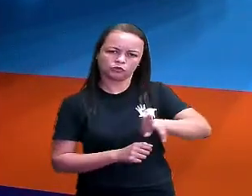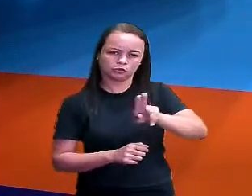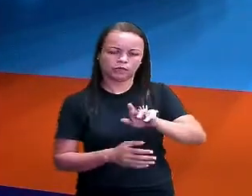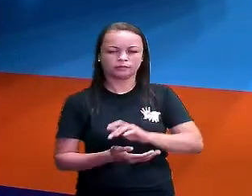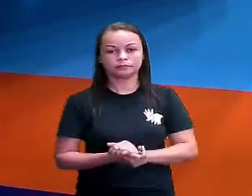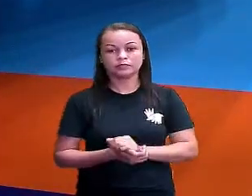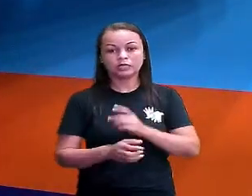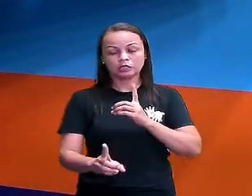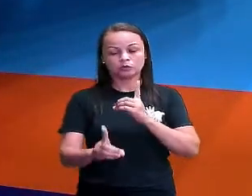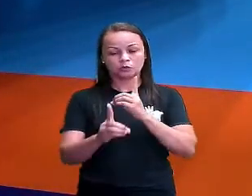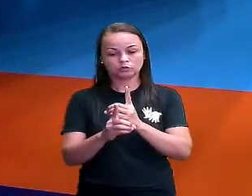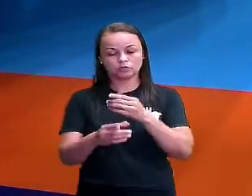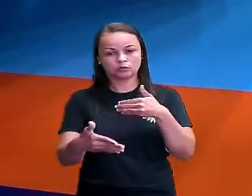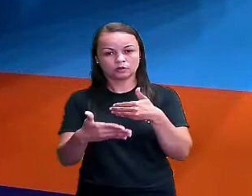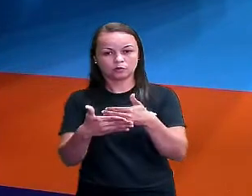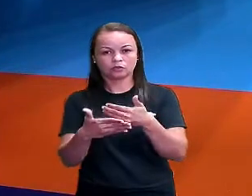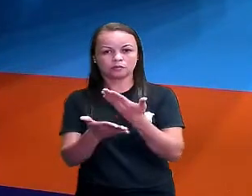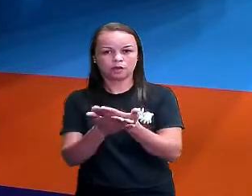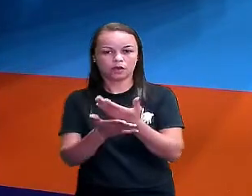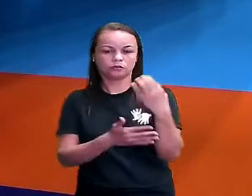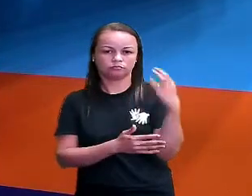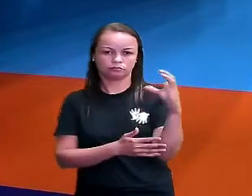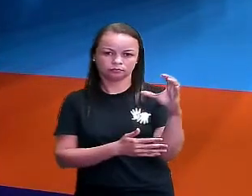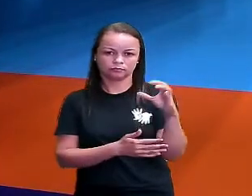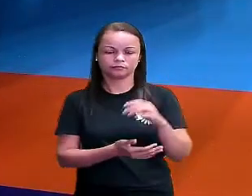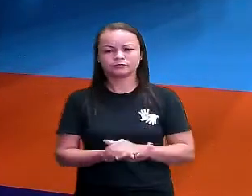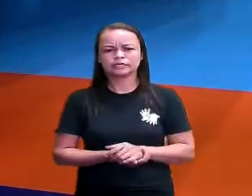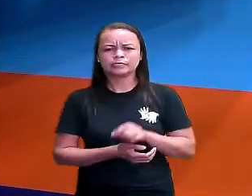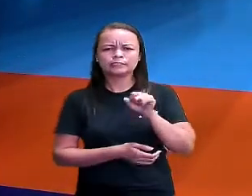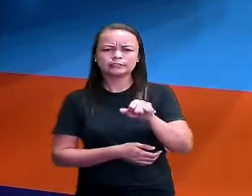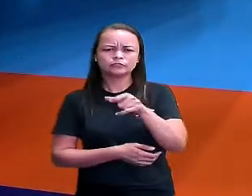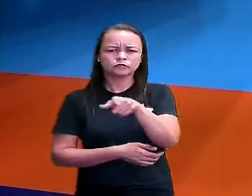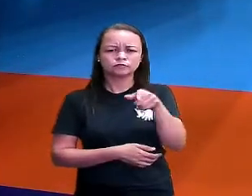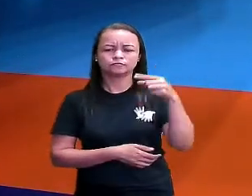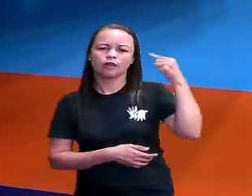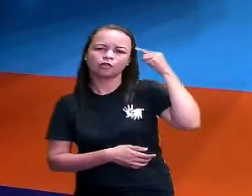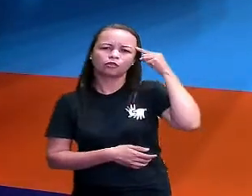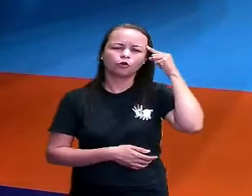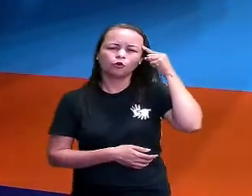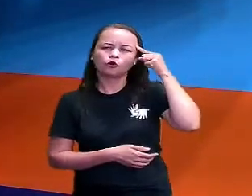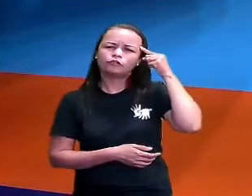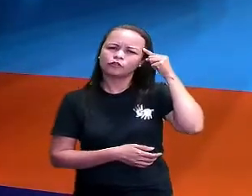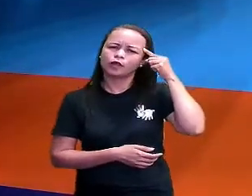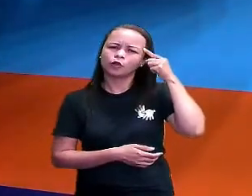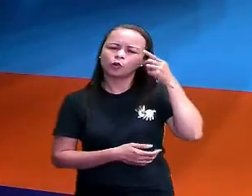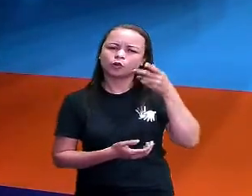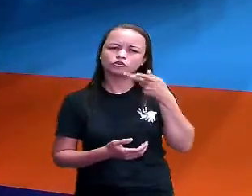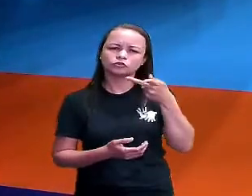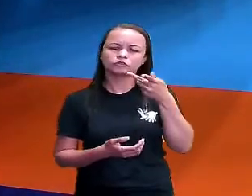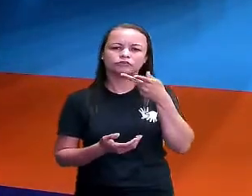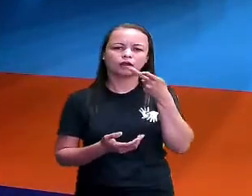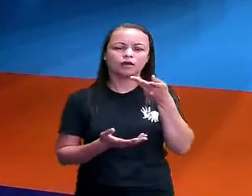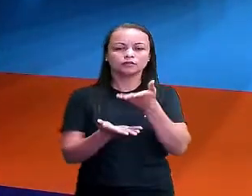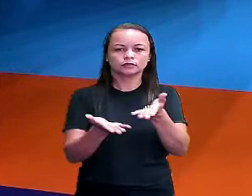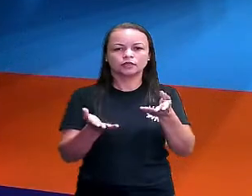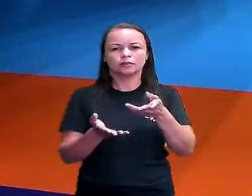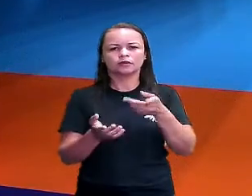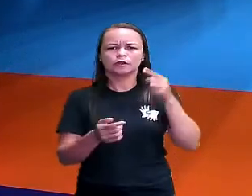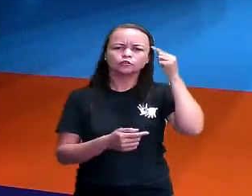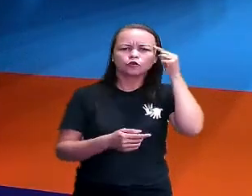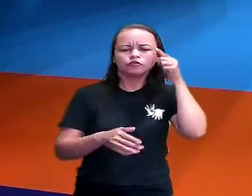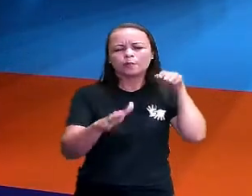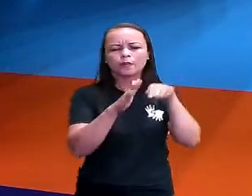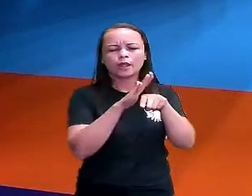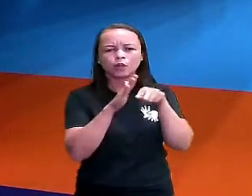encontramos na nossa próxima aula de ciências. Caso tenha alguma dúvida, eu sempre gosto de reforçar, leve essa dúvida até o teu professor, até a